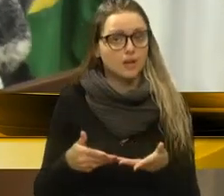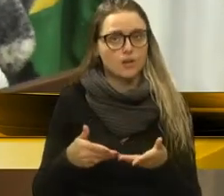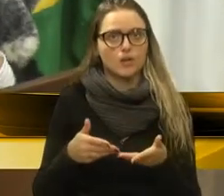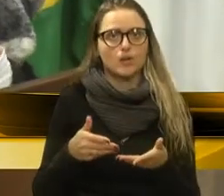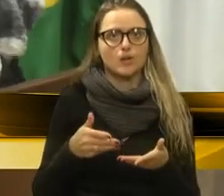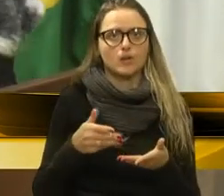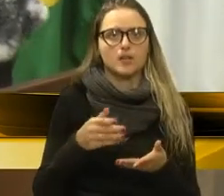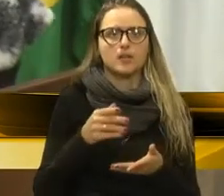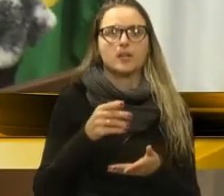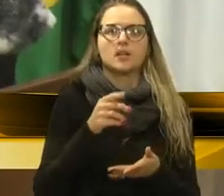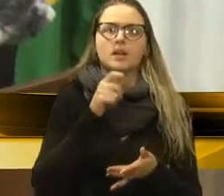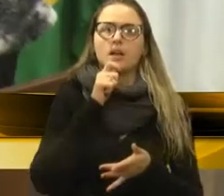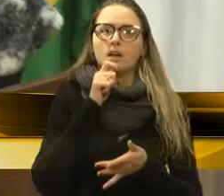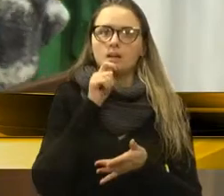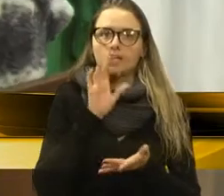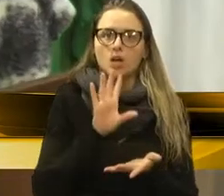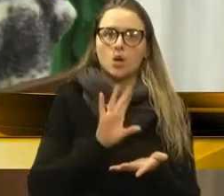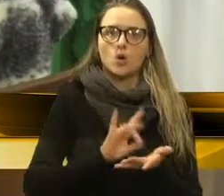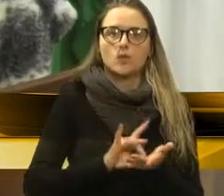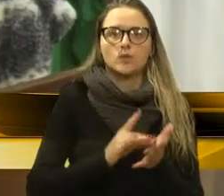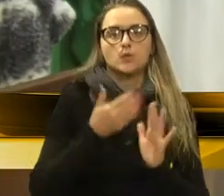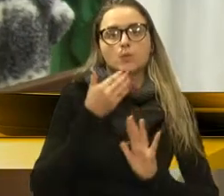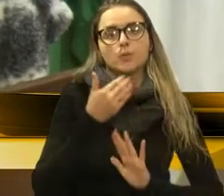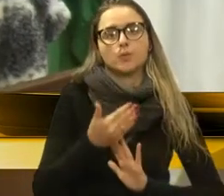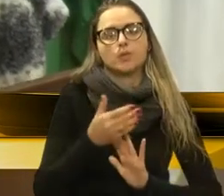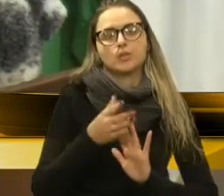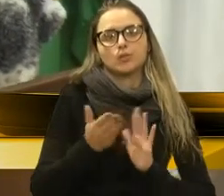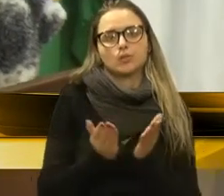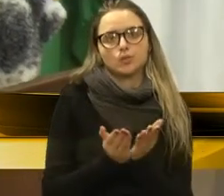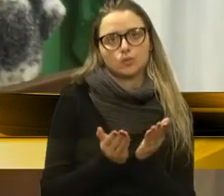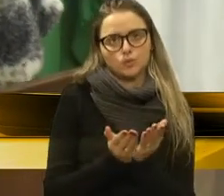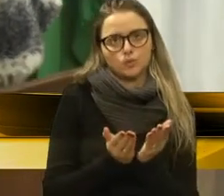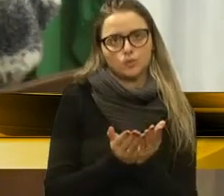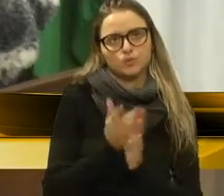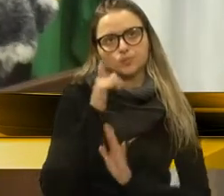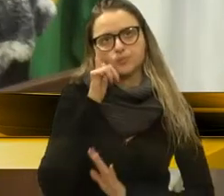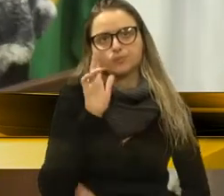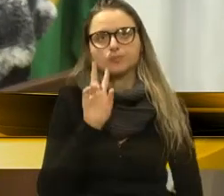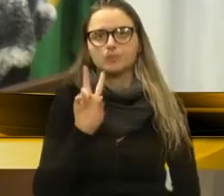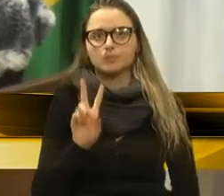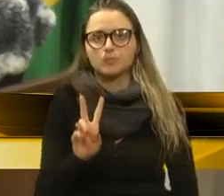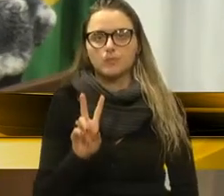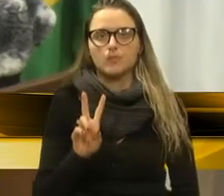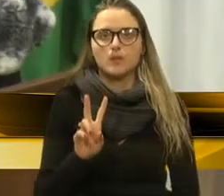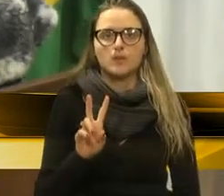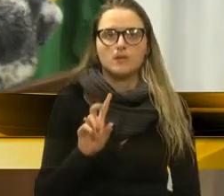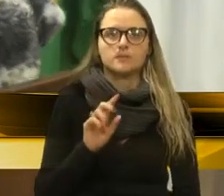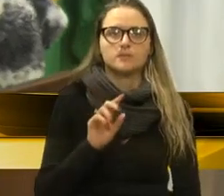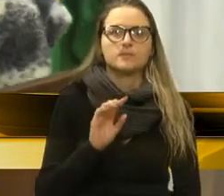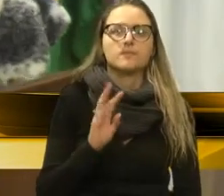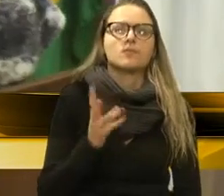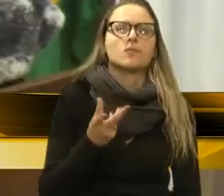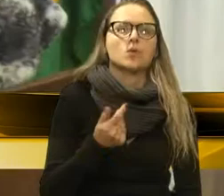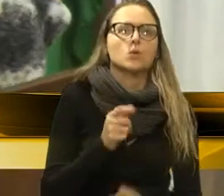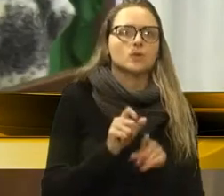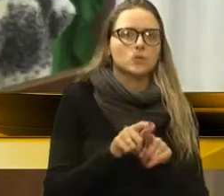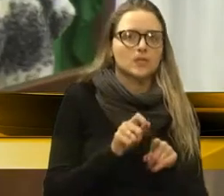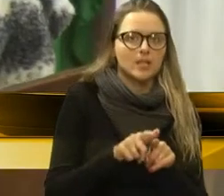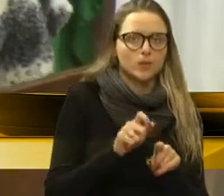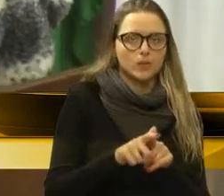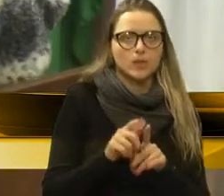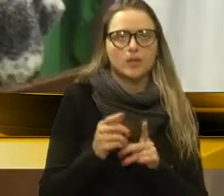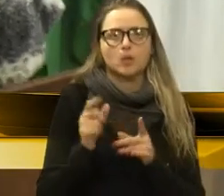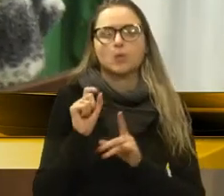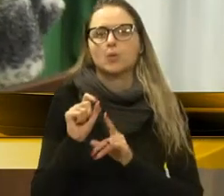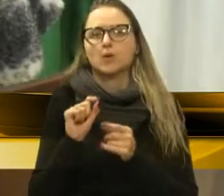foi, então, oficiado um pedido de estudo para isso, que pudesse ver assim, quantos aluguéis, o que é gasto em